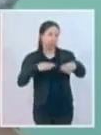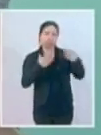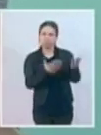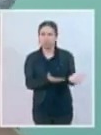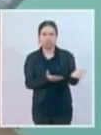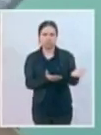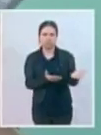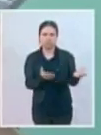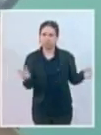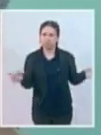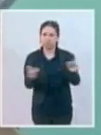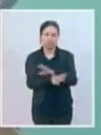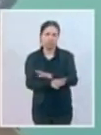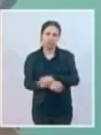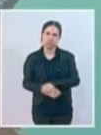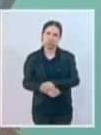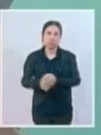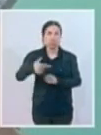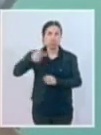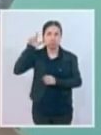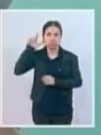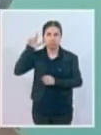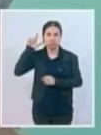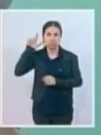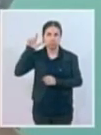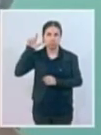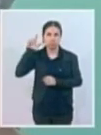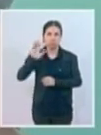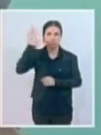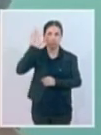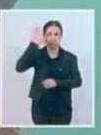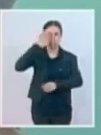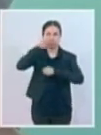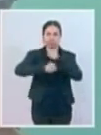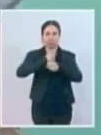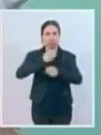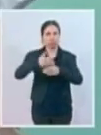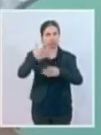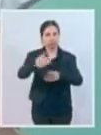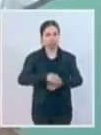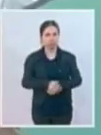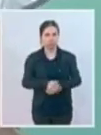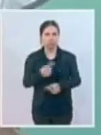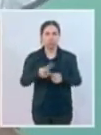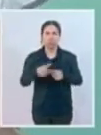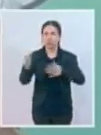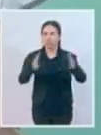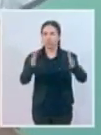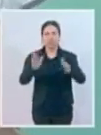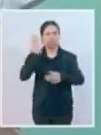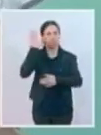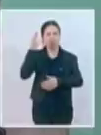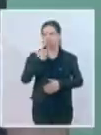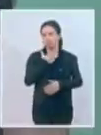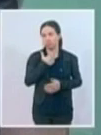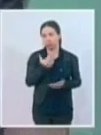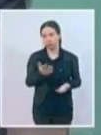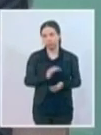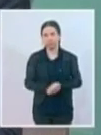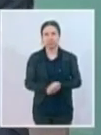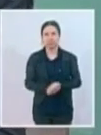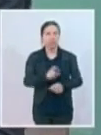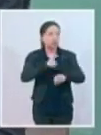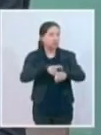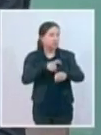vocês antes do período eleitoral. Que bom. Porque no período eleitoral nós não podemos não fazer isso. Não pode fazer nada. Tá? Vereador, o nosso